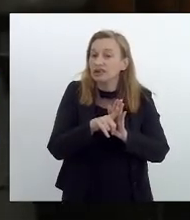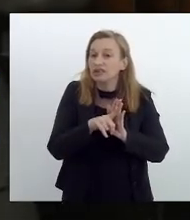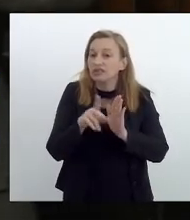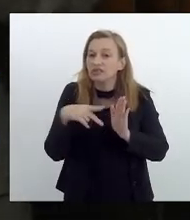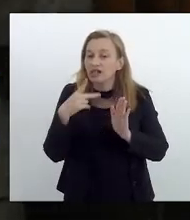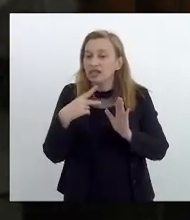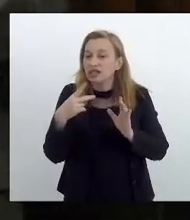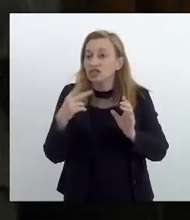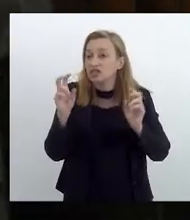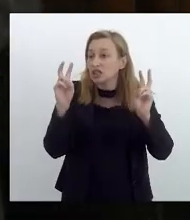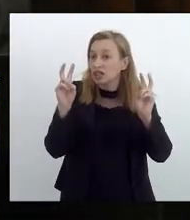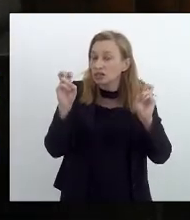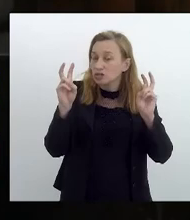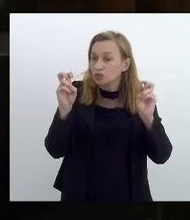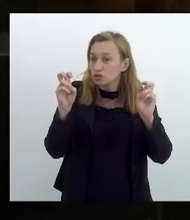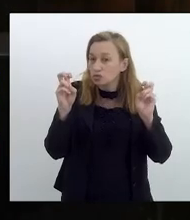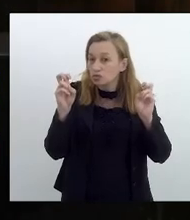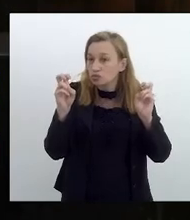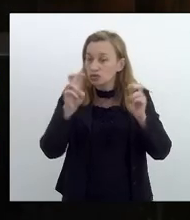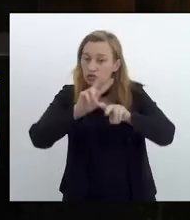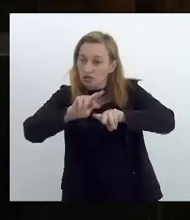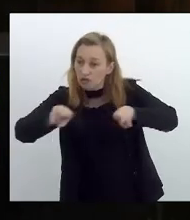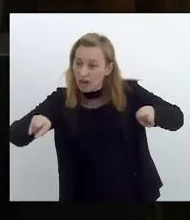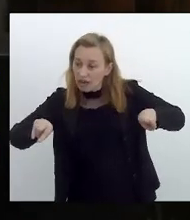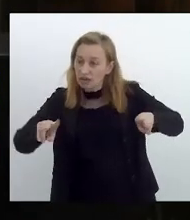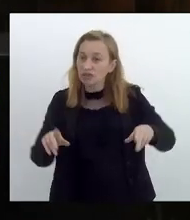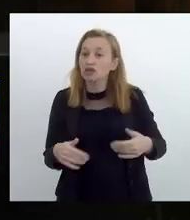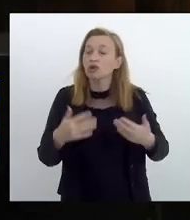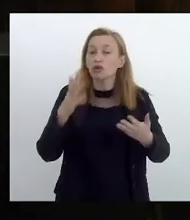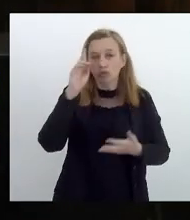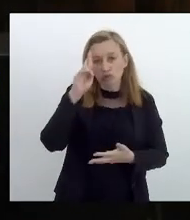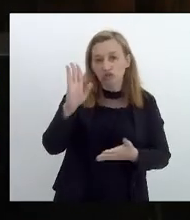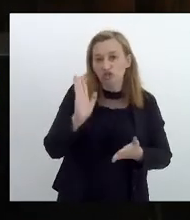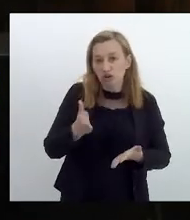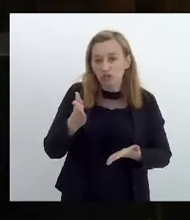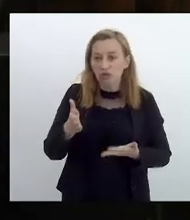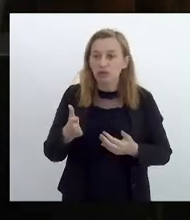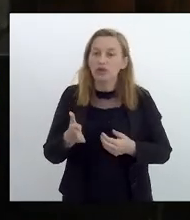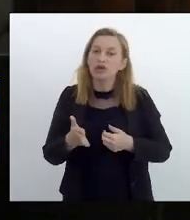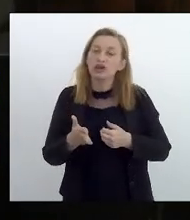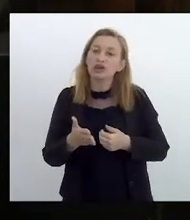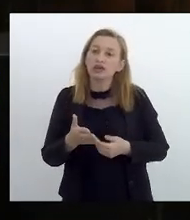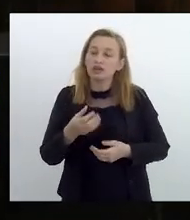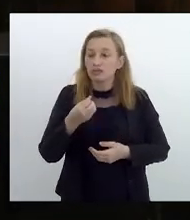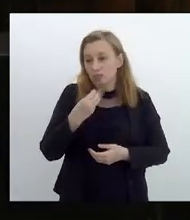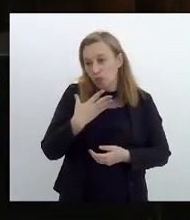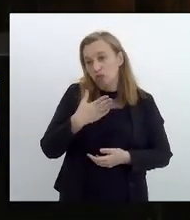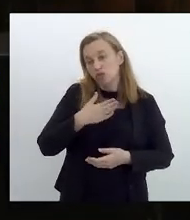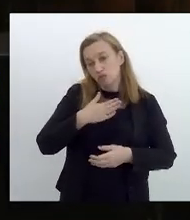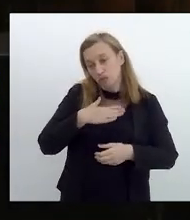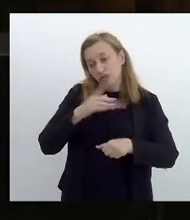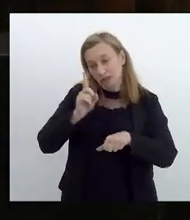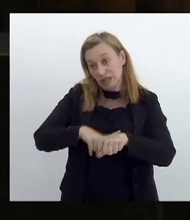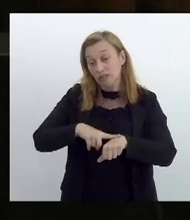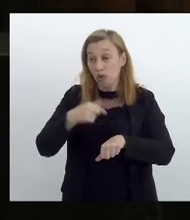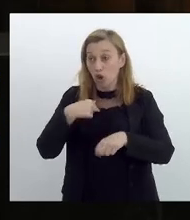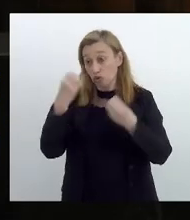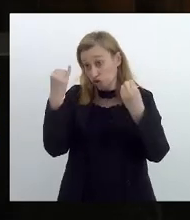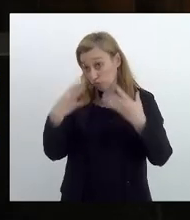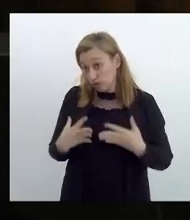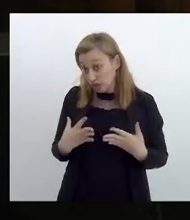não de caso específico então começou já foi generoso no meu tempo eu expliquei